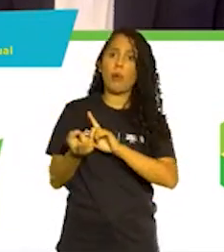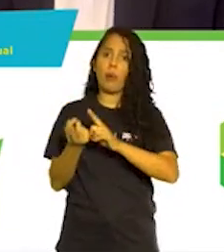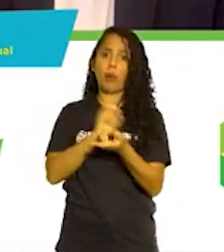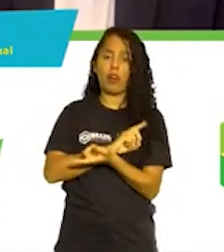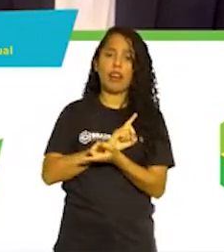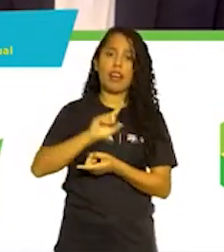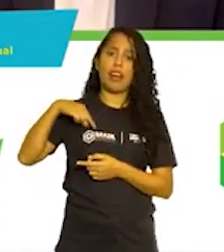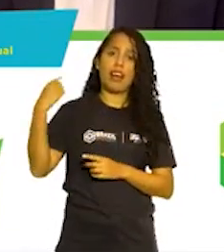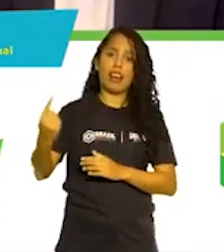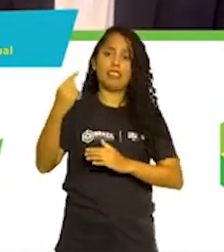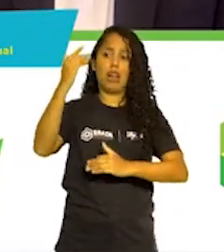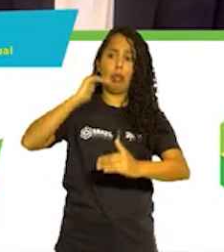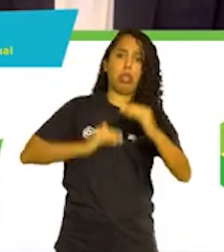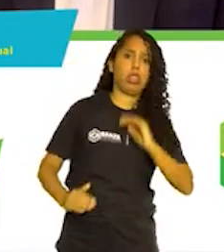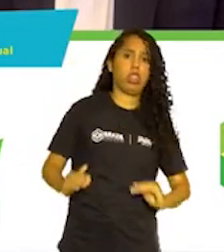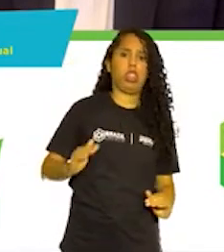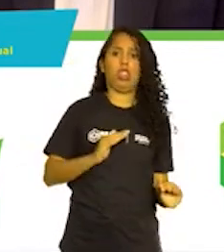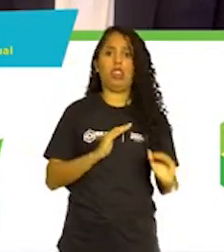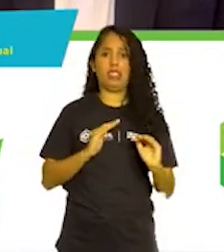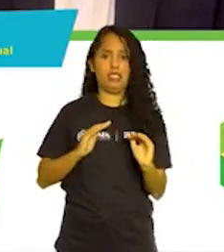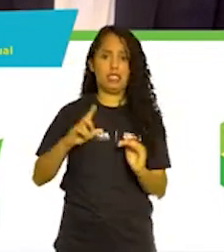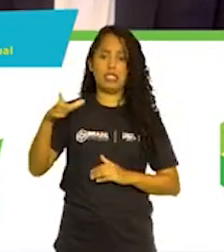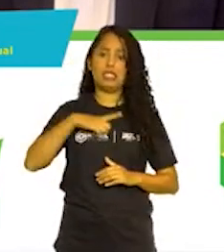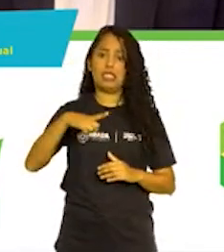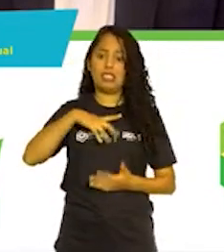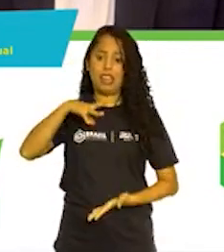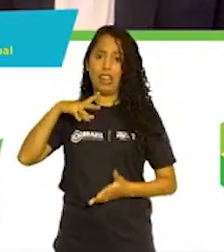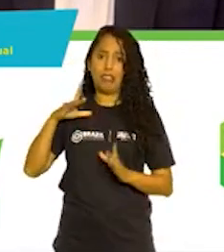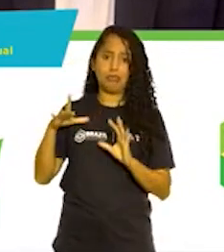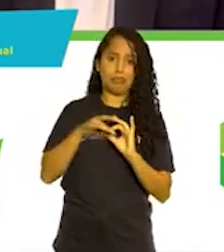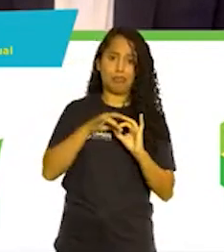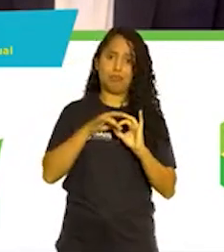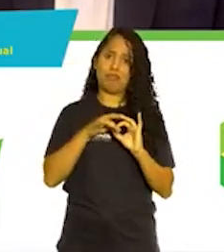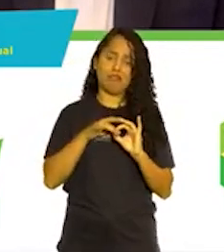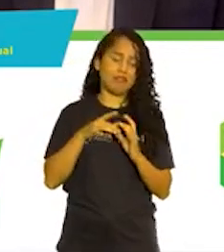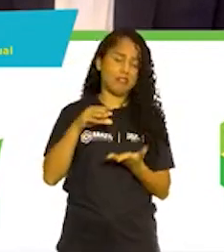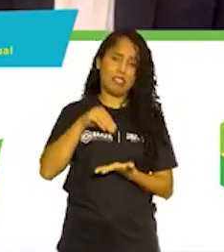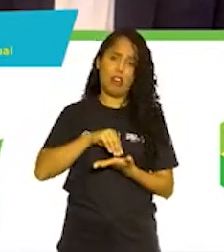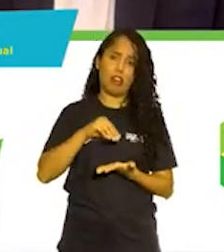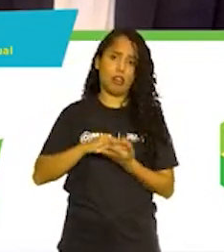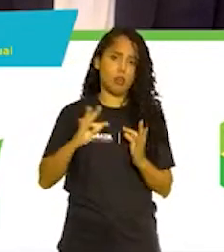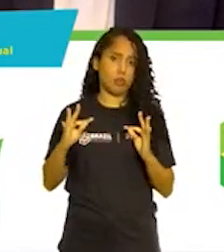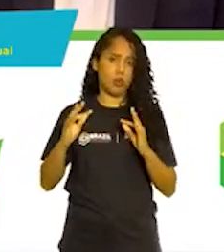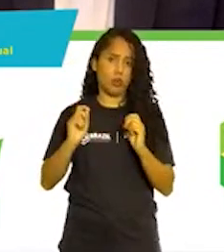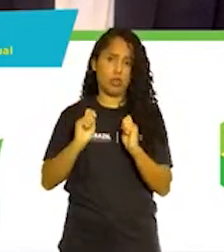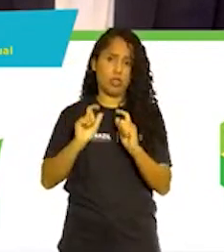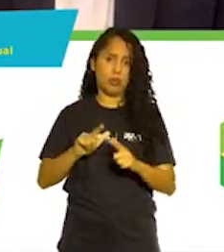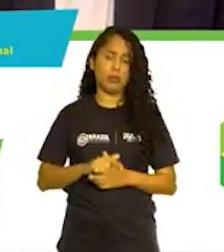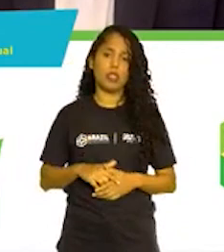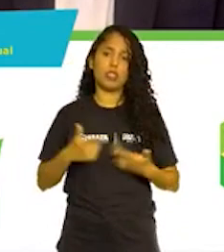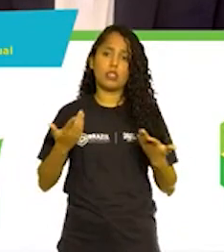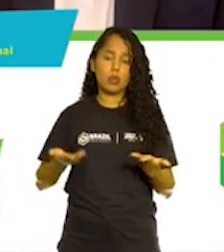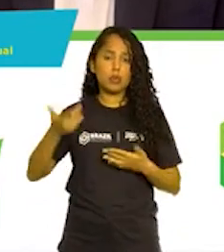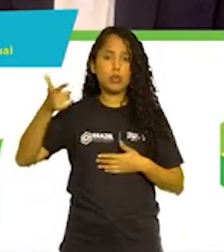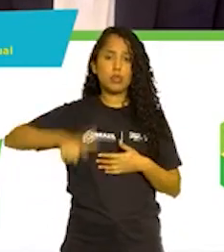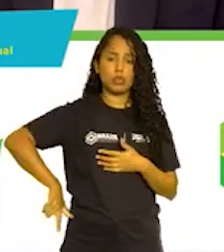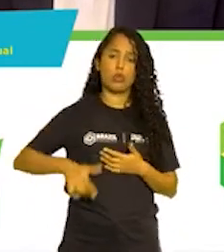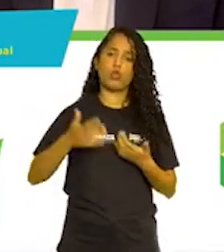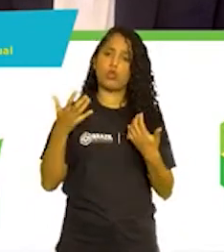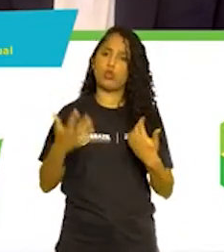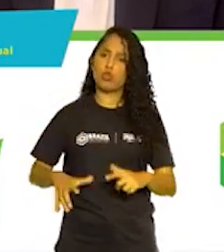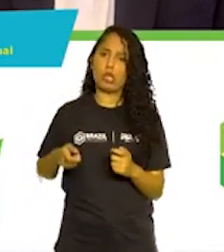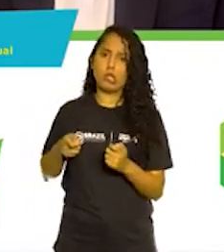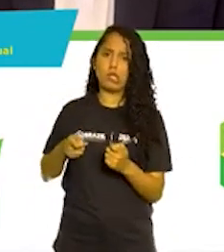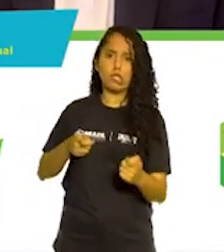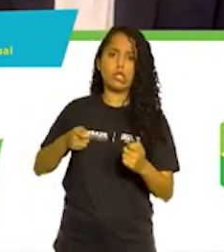a gente caiu num mundo de desancoramento total. Então, assim, de novo, não quero ficar insistindo, acho que tem que...